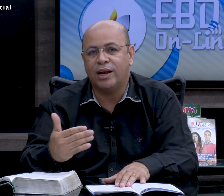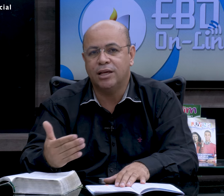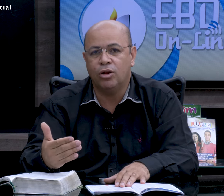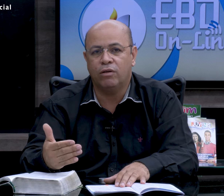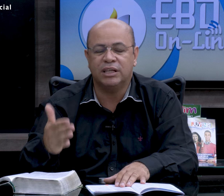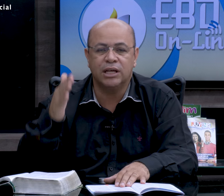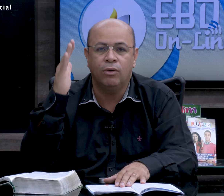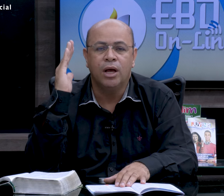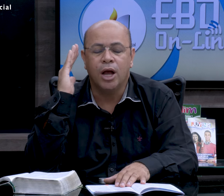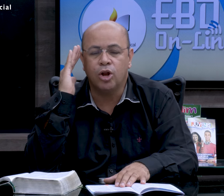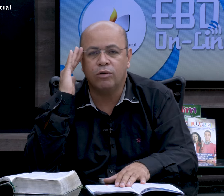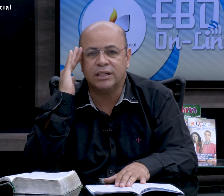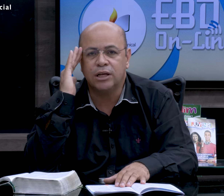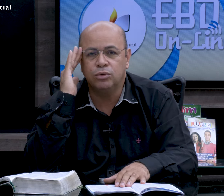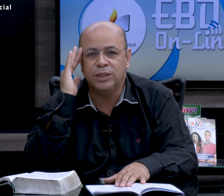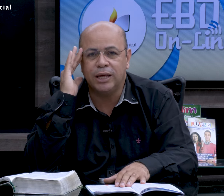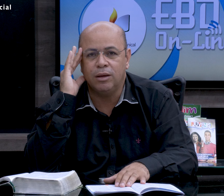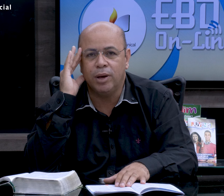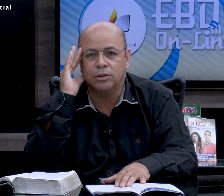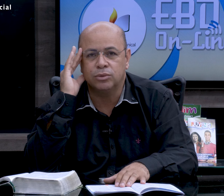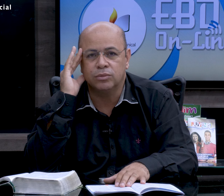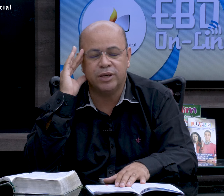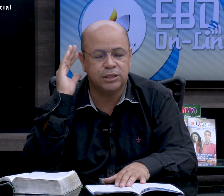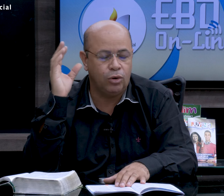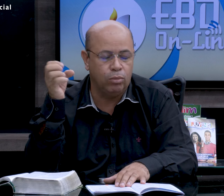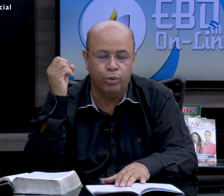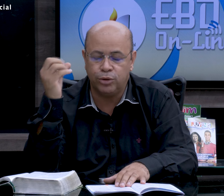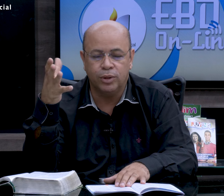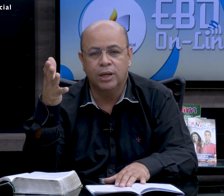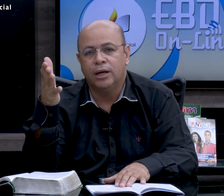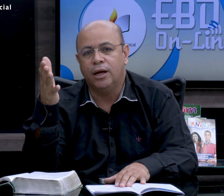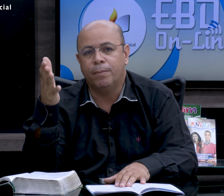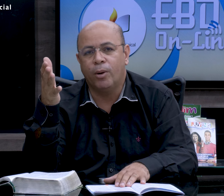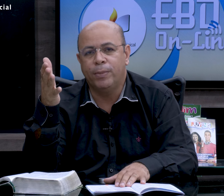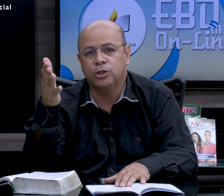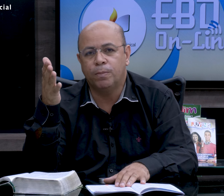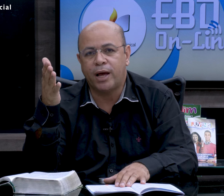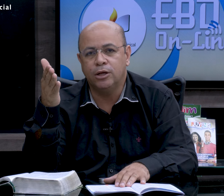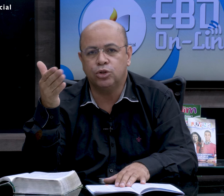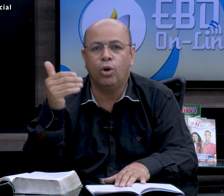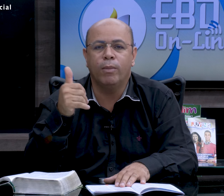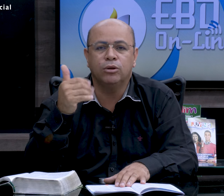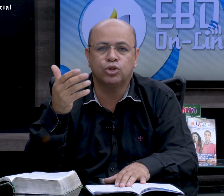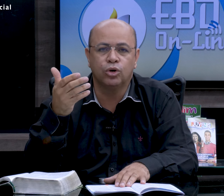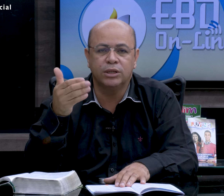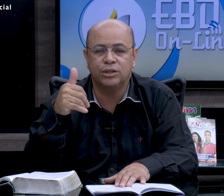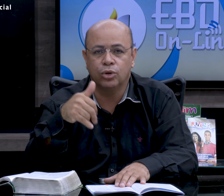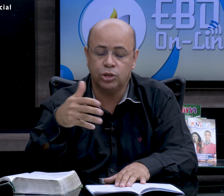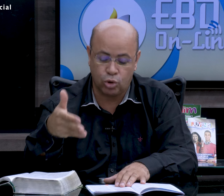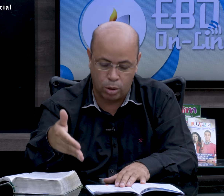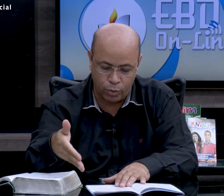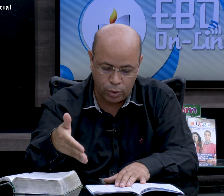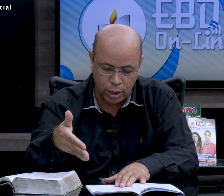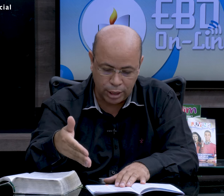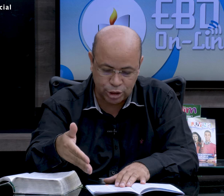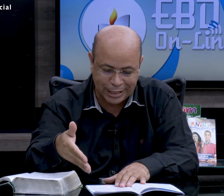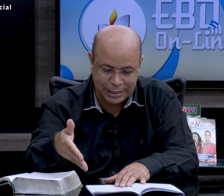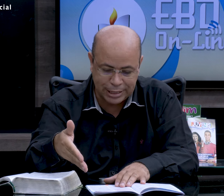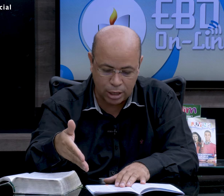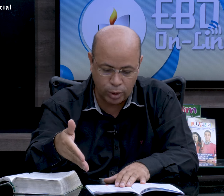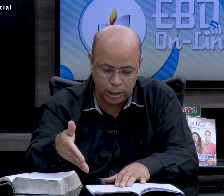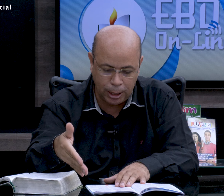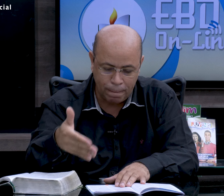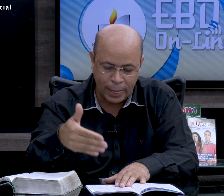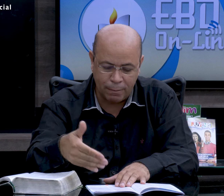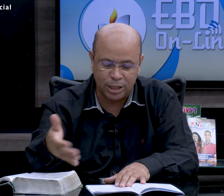quando fala de renovação renovação do entendimento Versículo muito eh propício para isso Romanos 12:2 como está